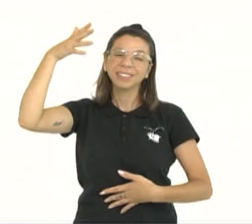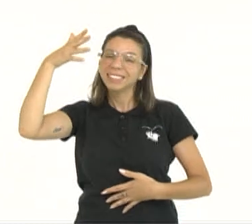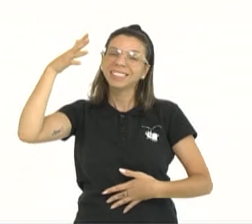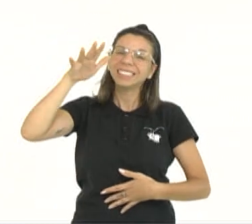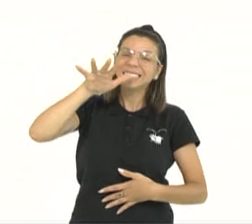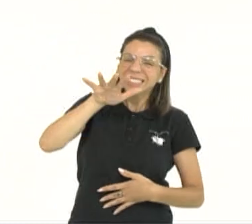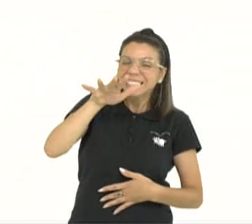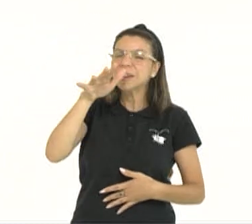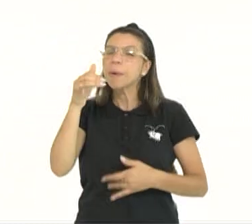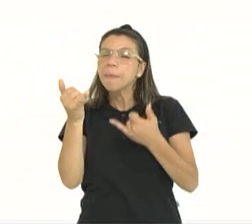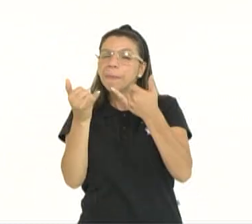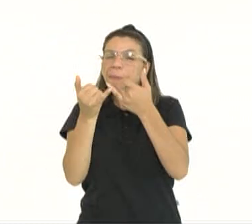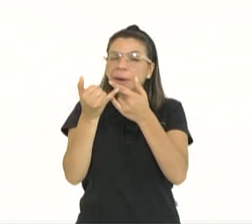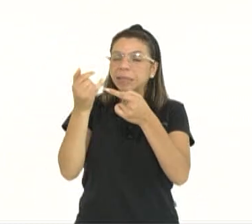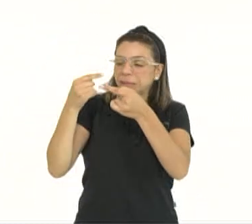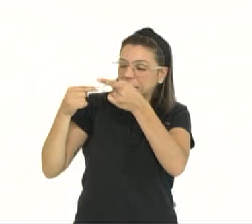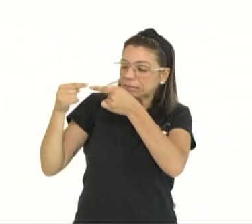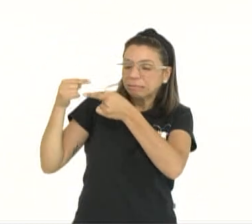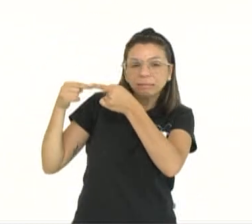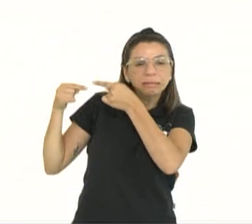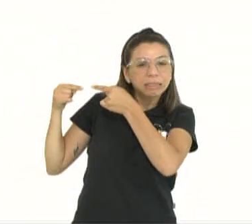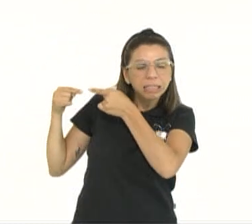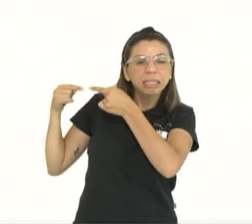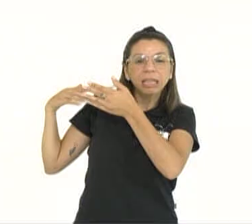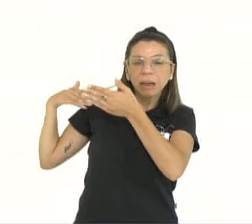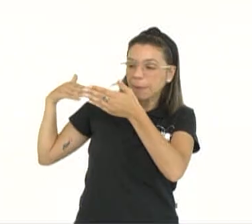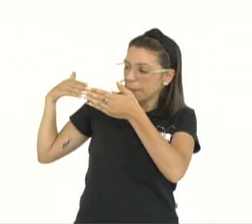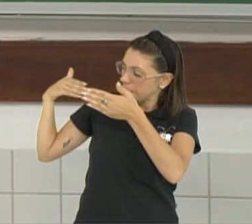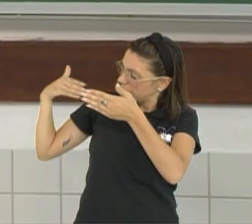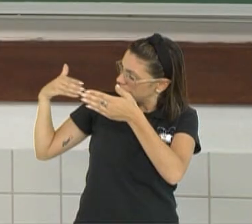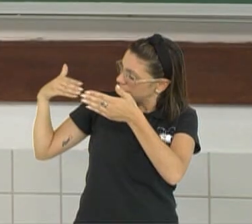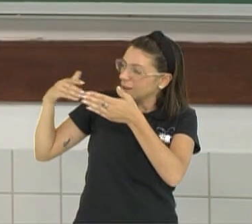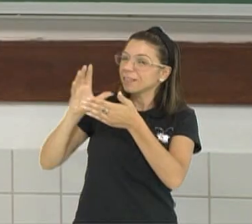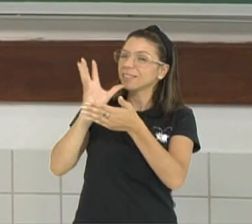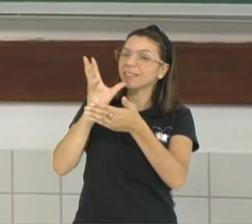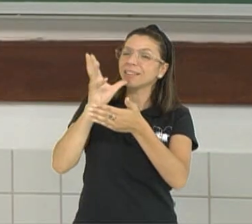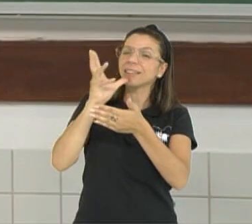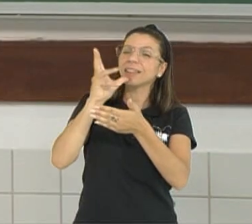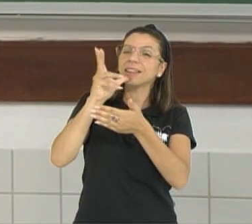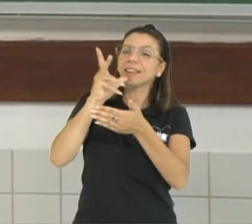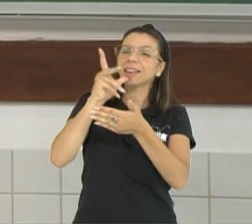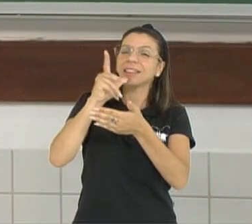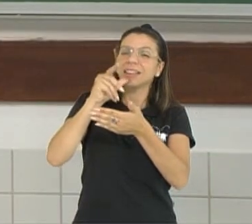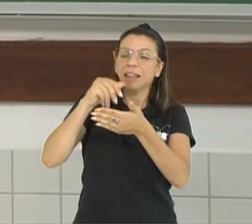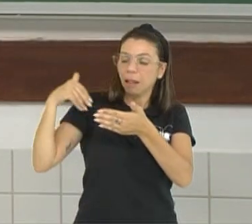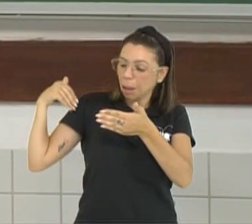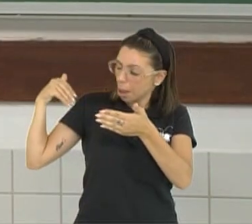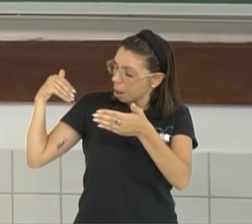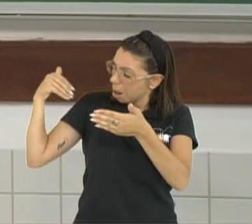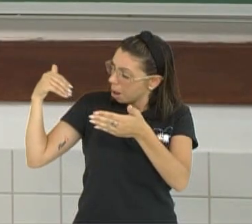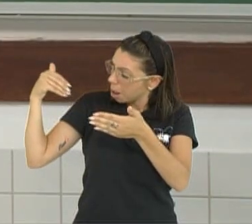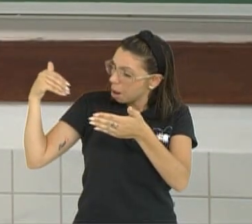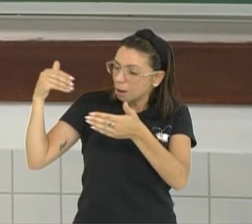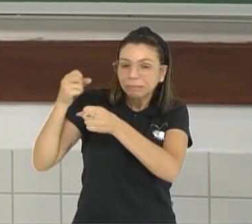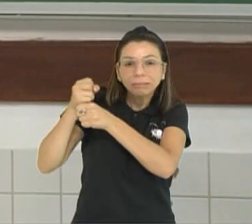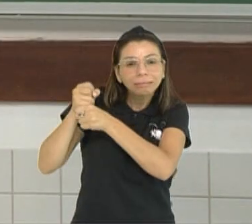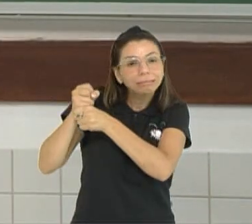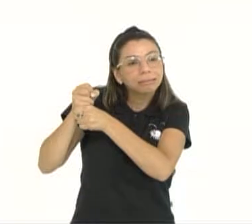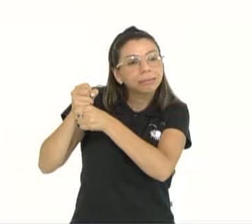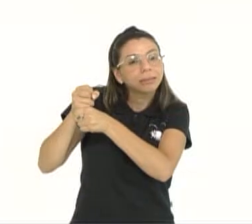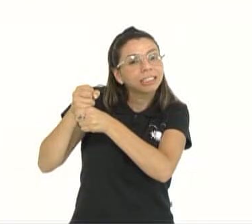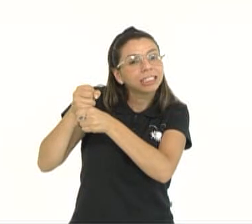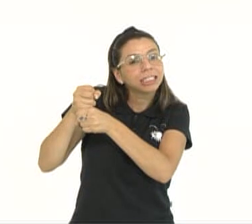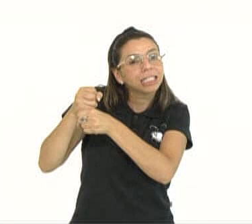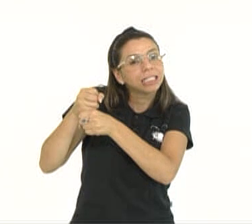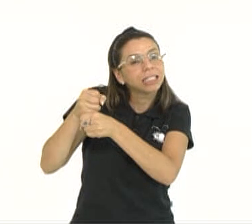ancestral comum que ao longo de um processo super lento de milhões de anos vai evoluir com o